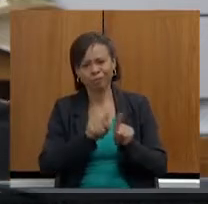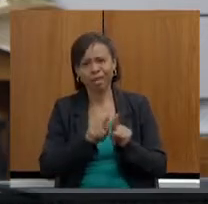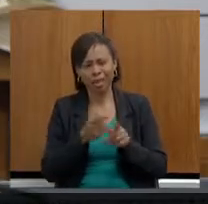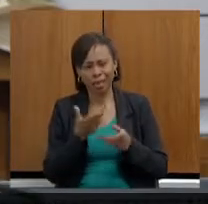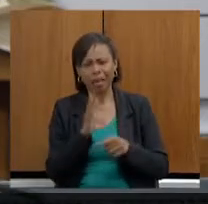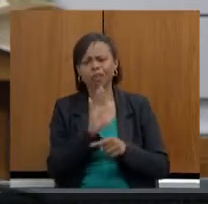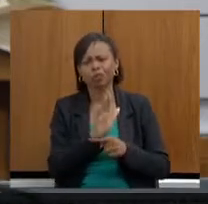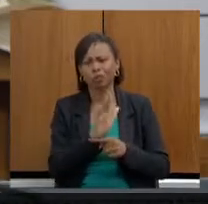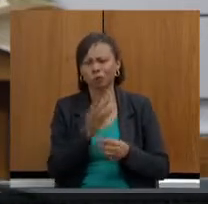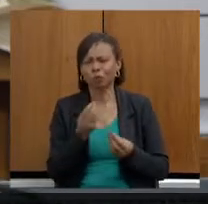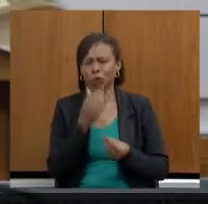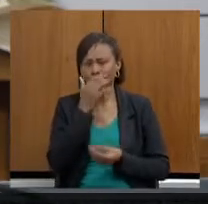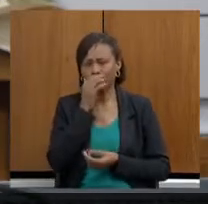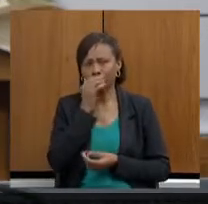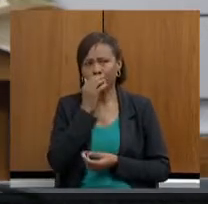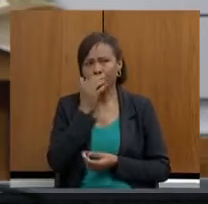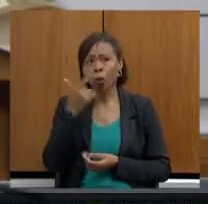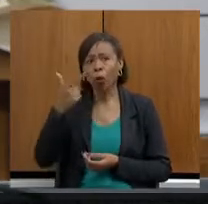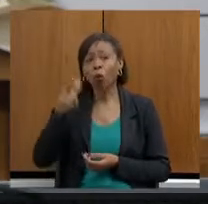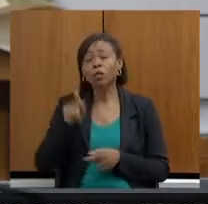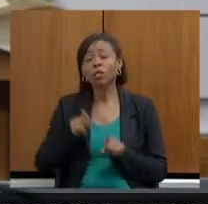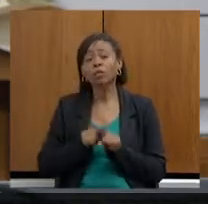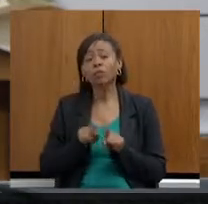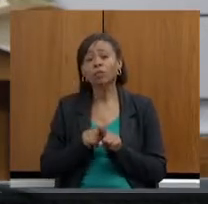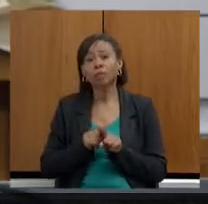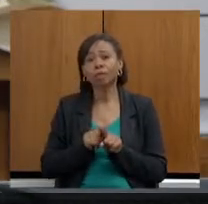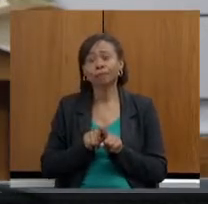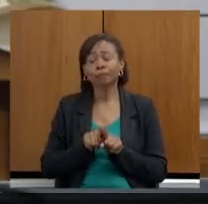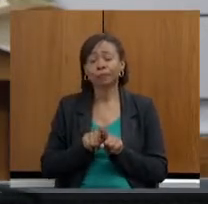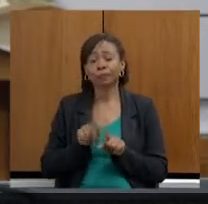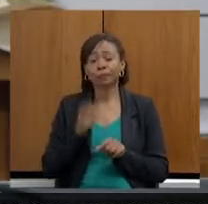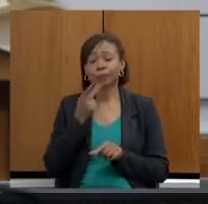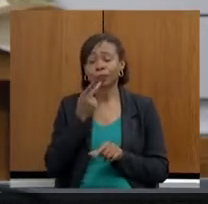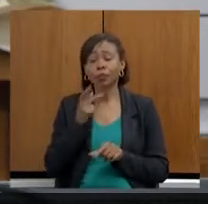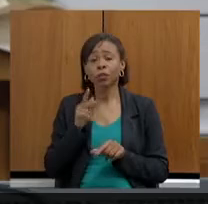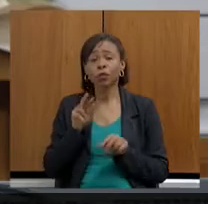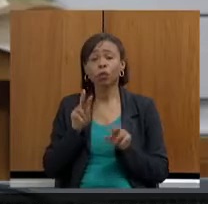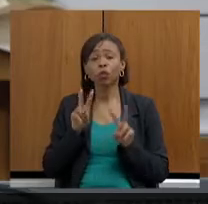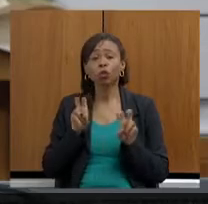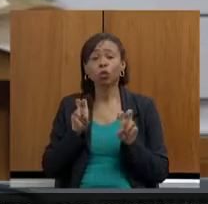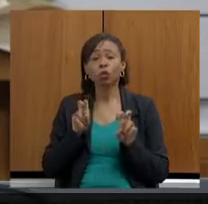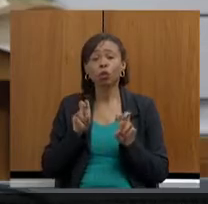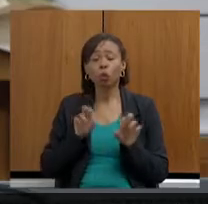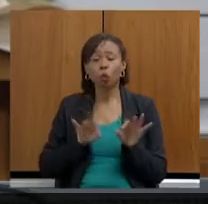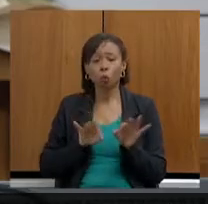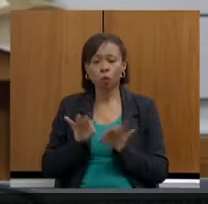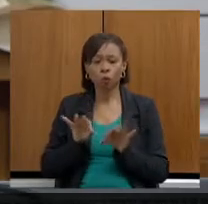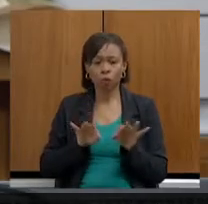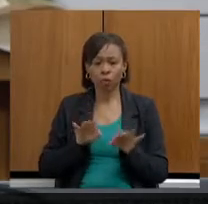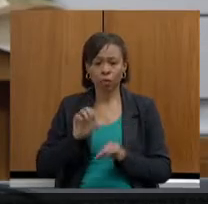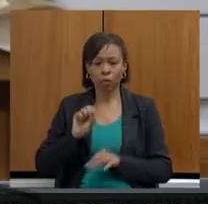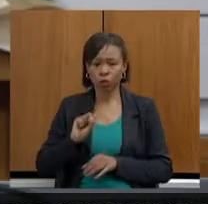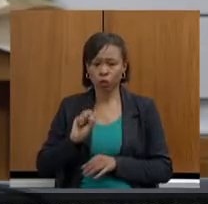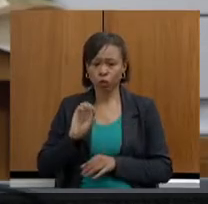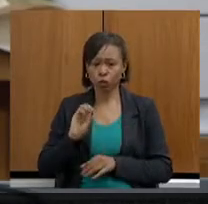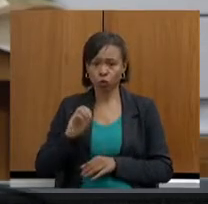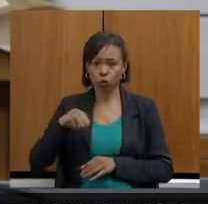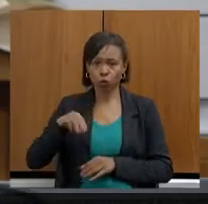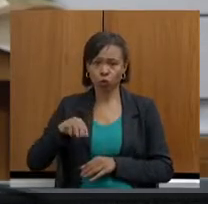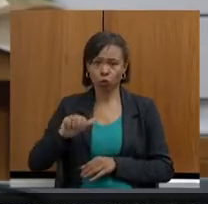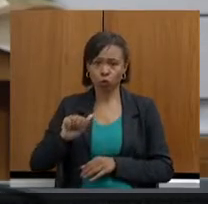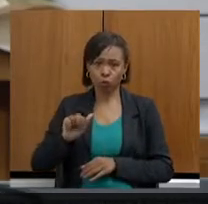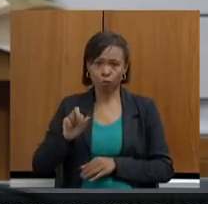destacar que foi falado aqui com relação ao projeto somar é que foi